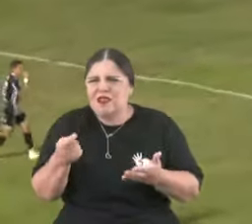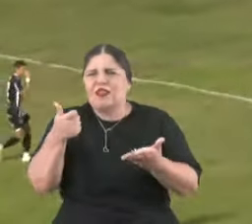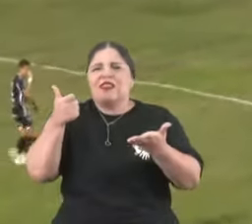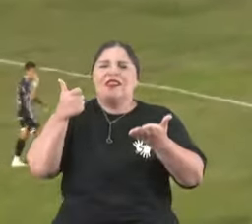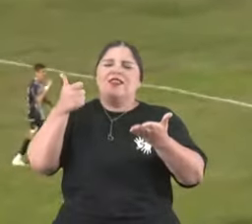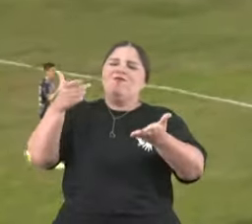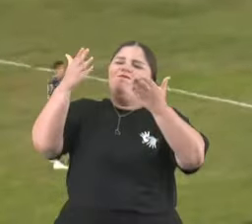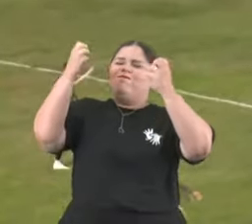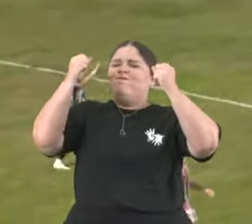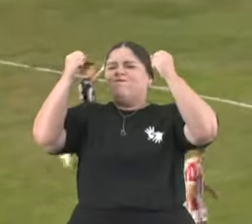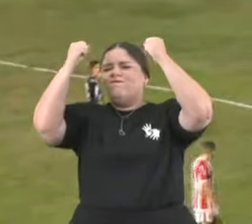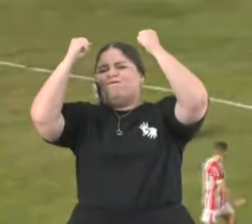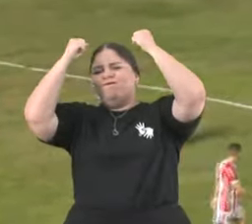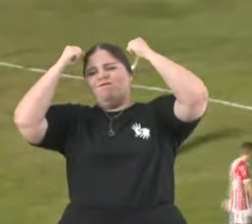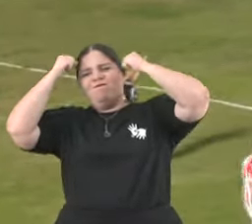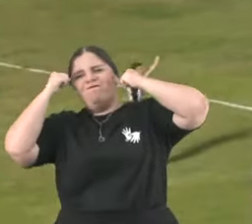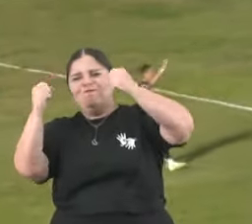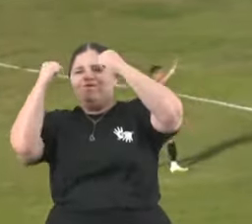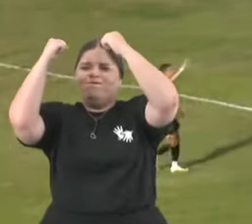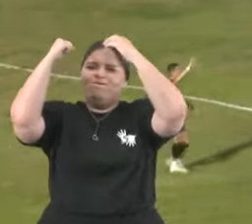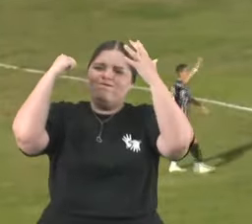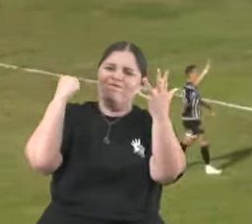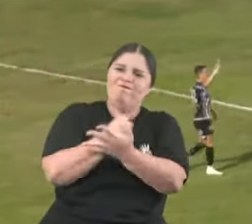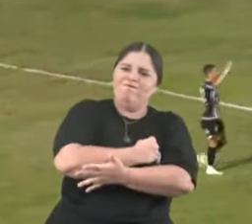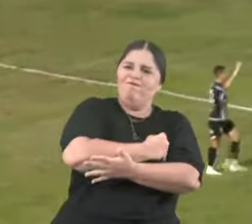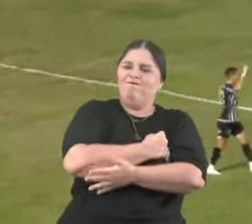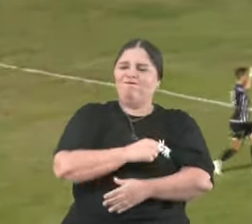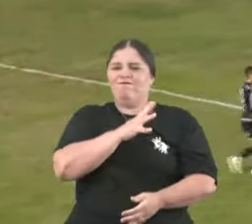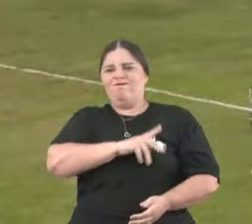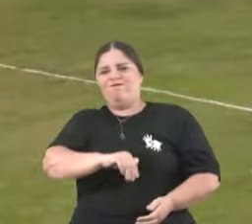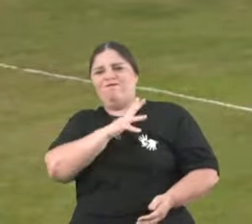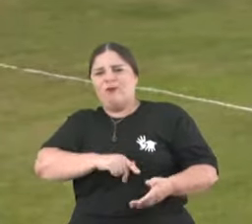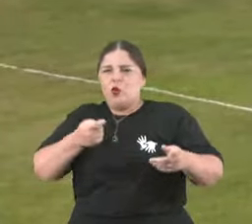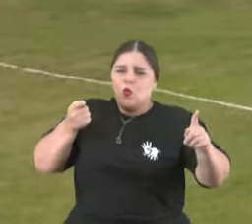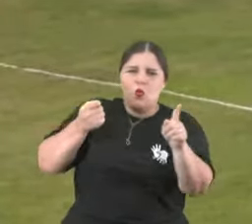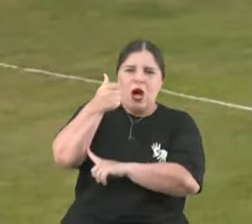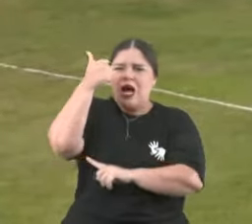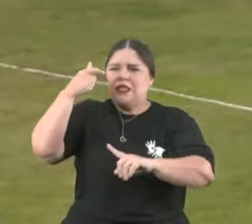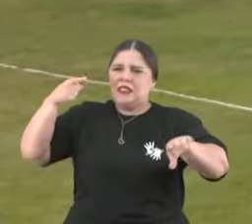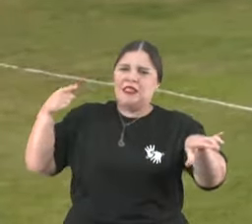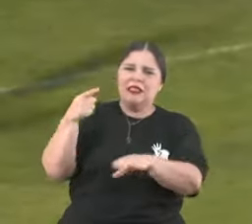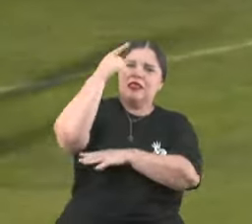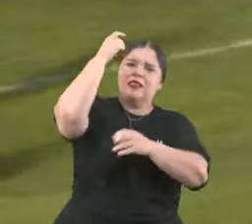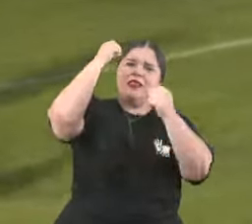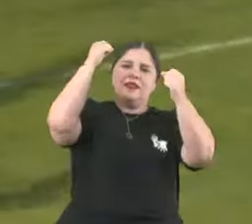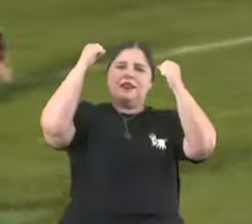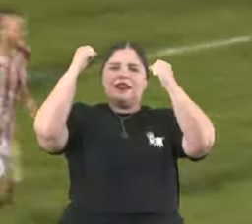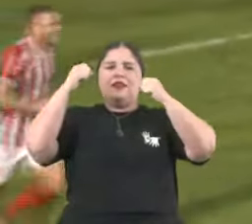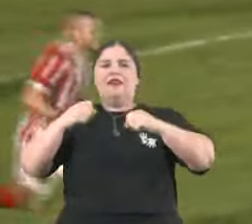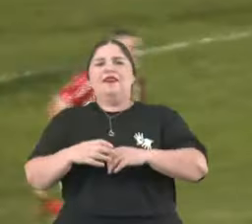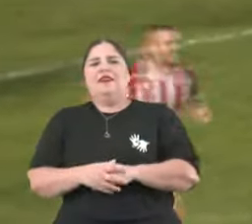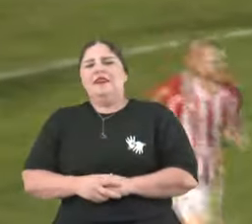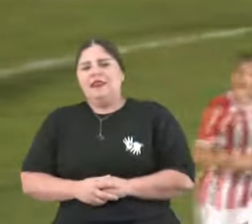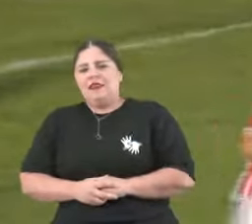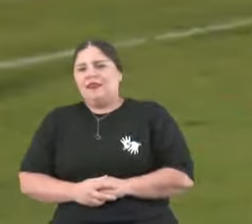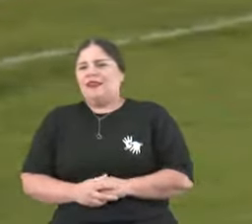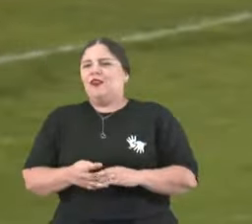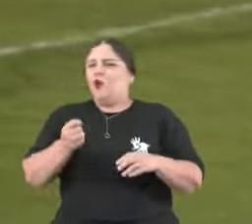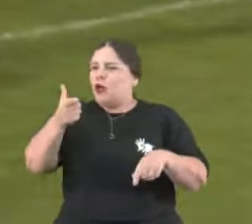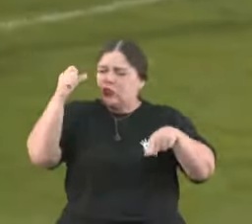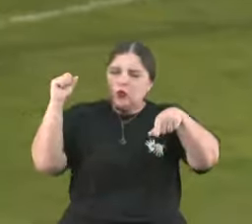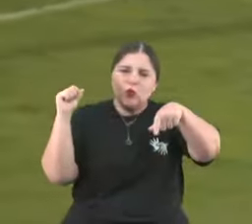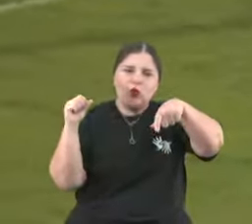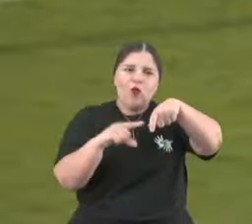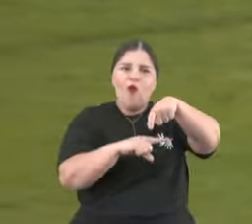Quase que o Anselmo completa por um cabelinho de sapo, ele não faz o gol!